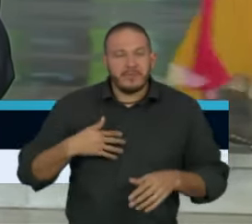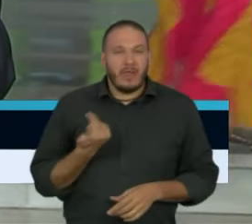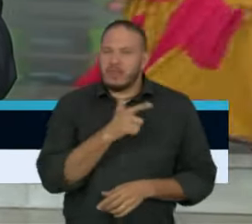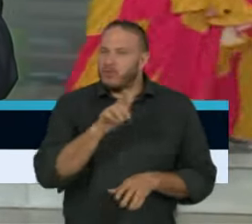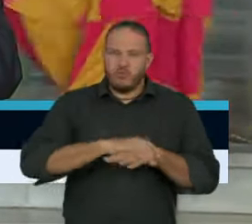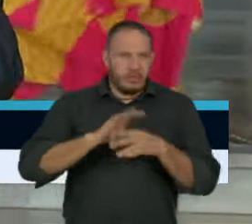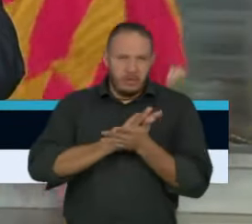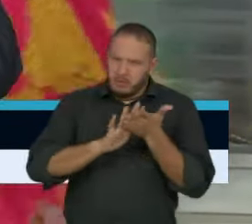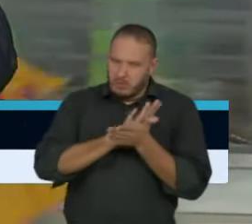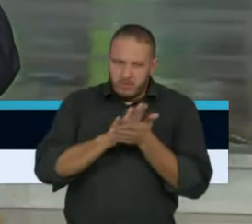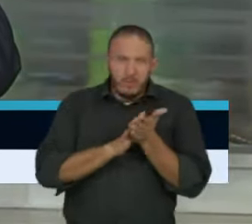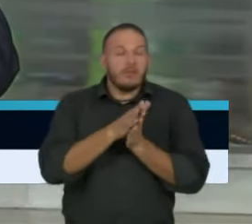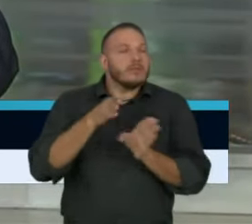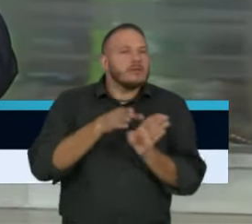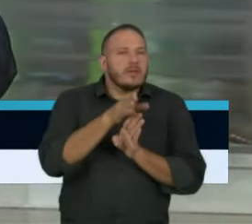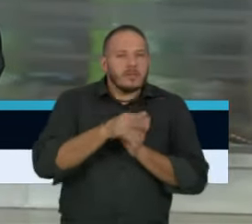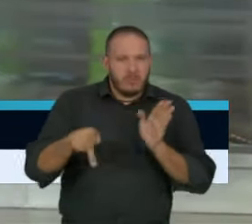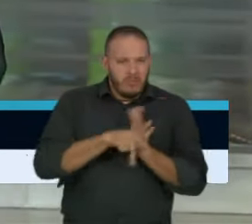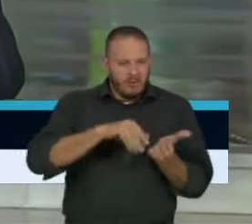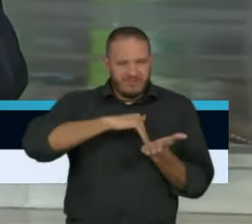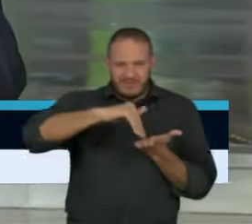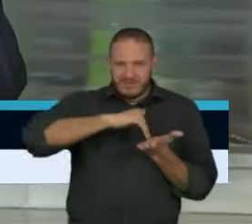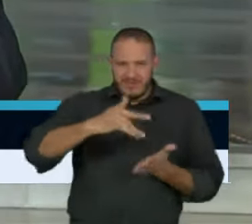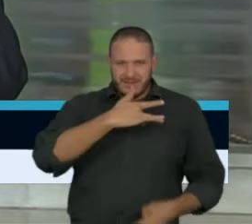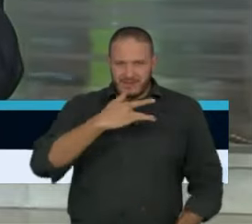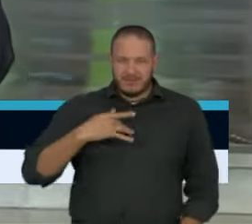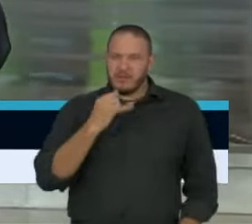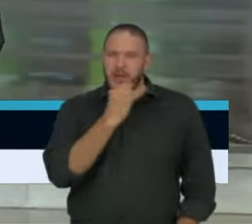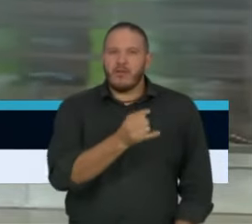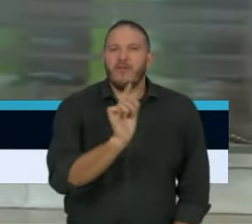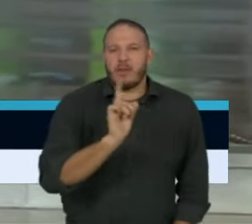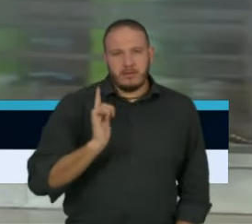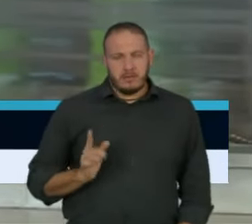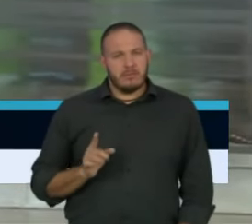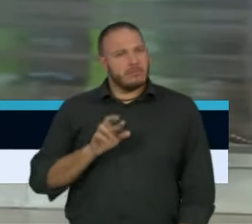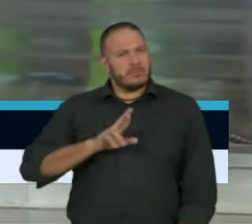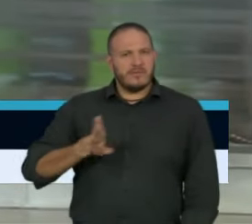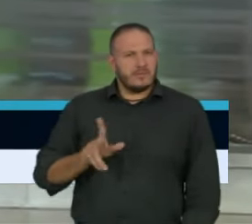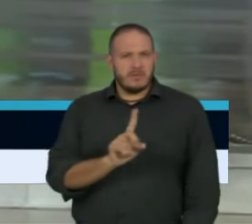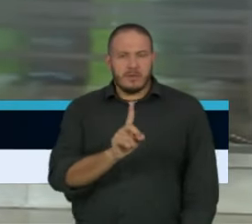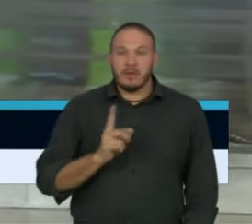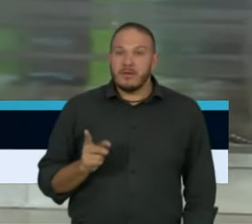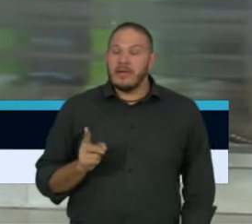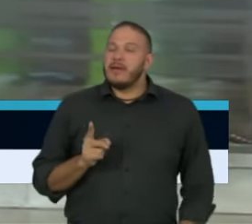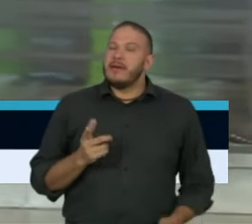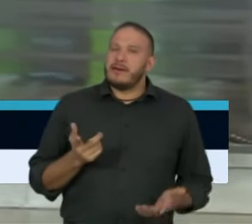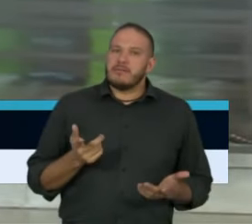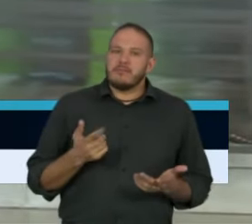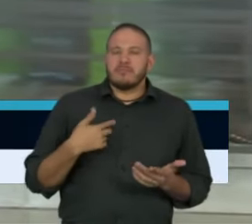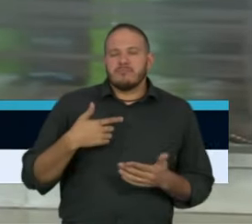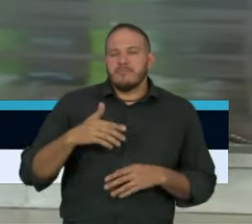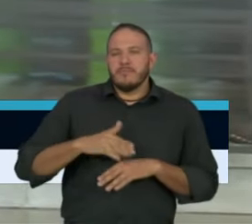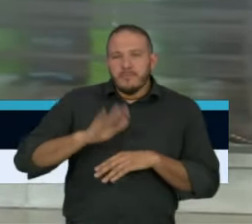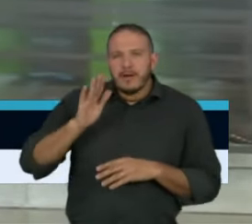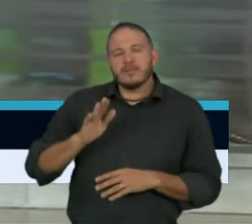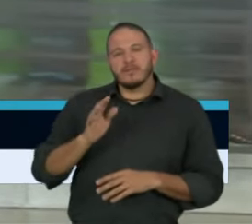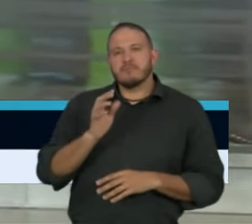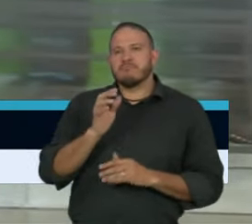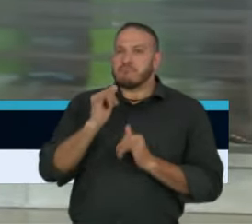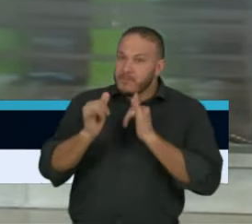por parte da Secretaria da Saúde para não notificar. Pelo contrário, quanto mais